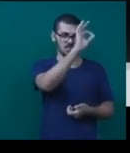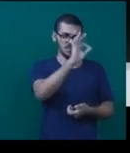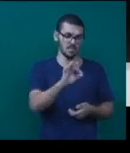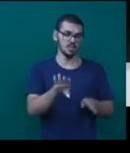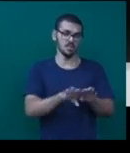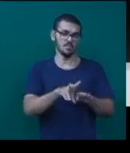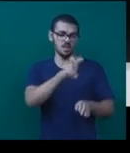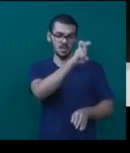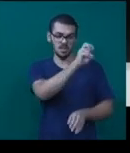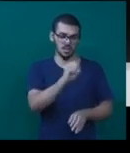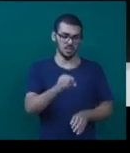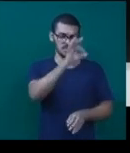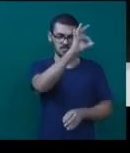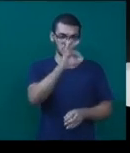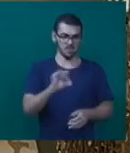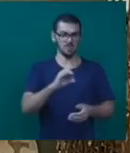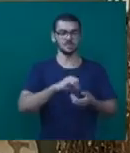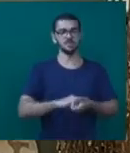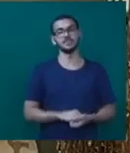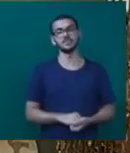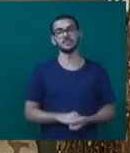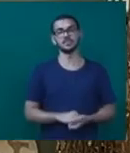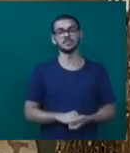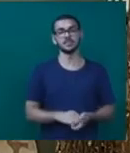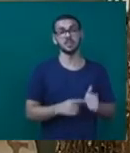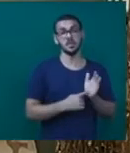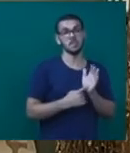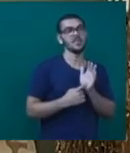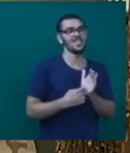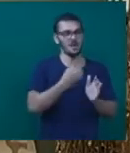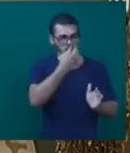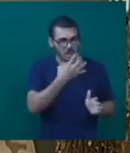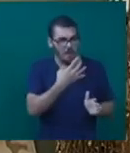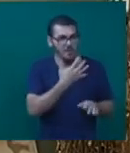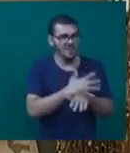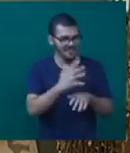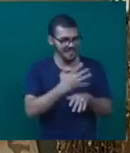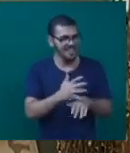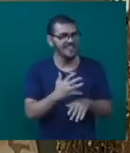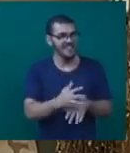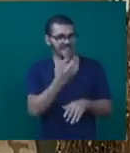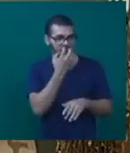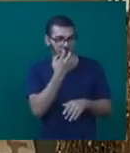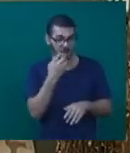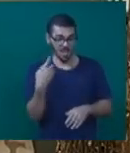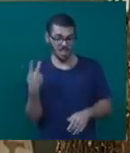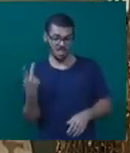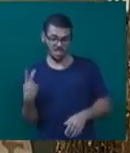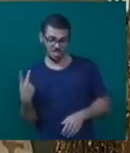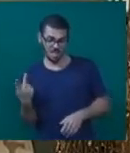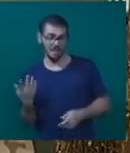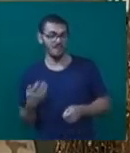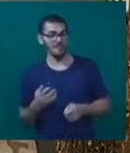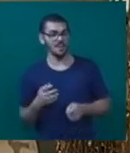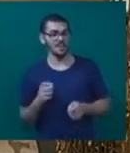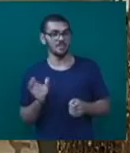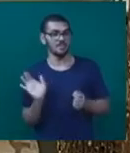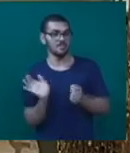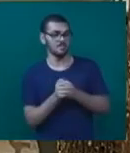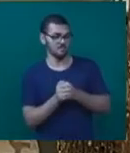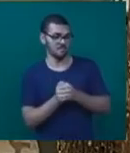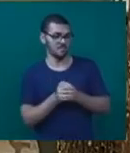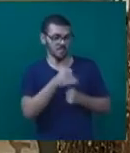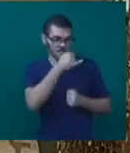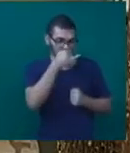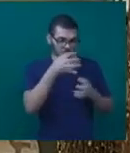816% e 500%. Para mostrar a eficiência do treinamento, eu e o Tenente Jadir vamos esconder esse pacote de drogas